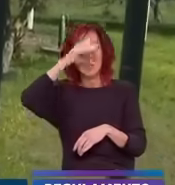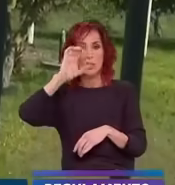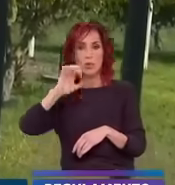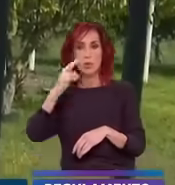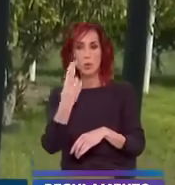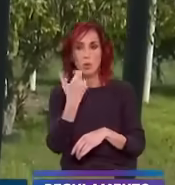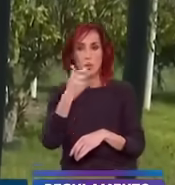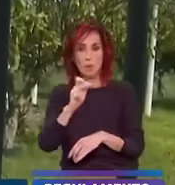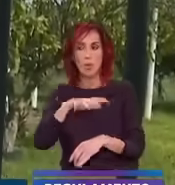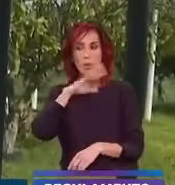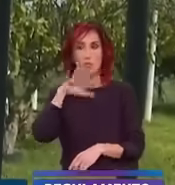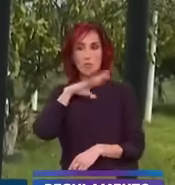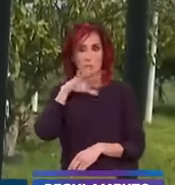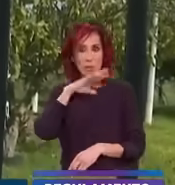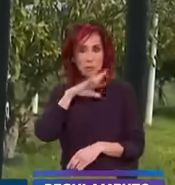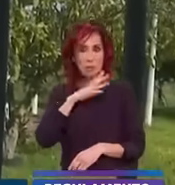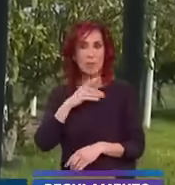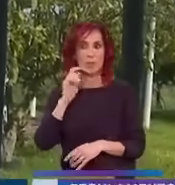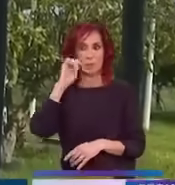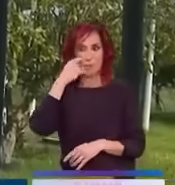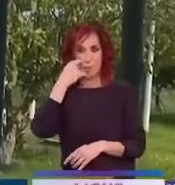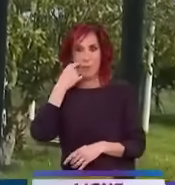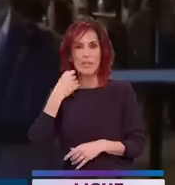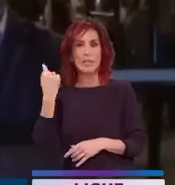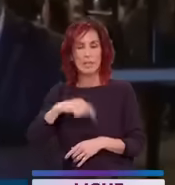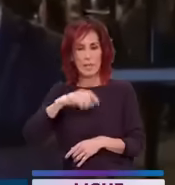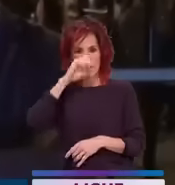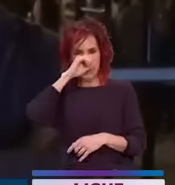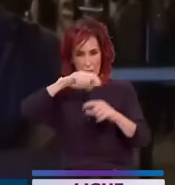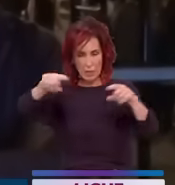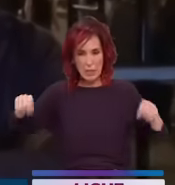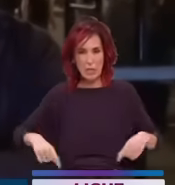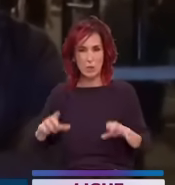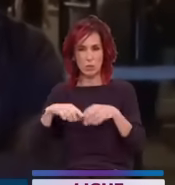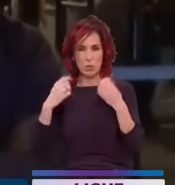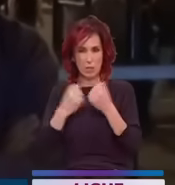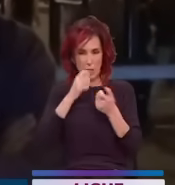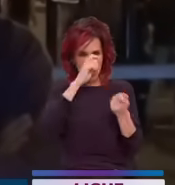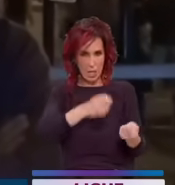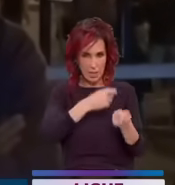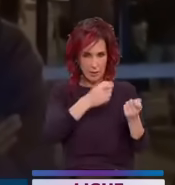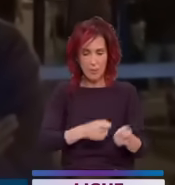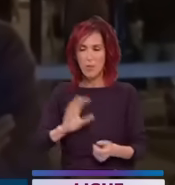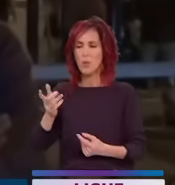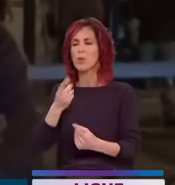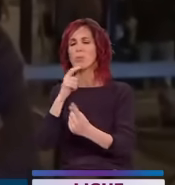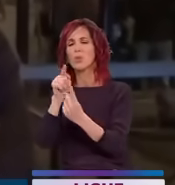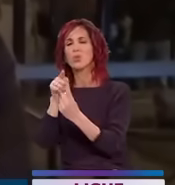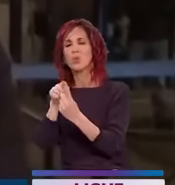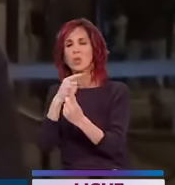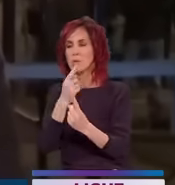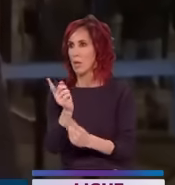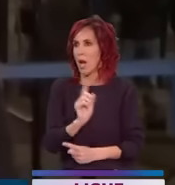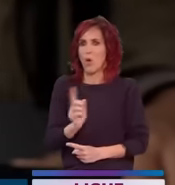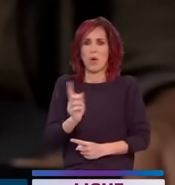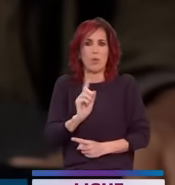onde a família do suspeito tem uma herdade e sociedade agrícola. Confrontado com os detalhes, Fernando negou tudo.